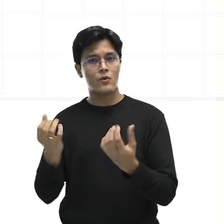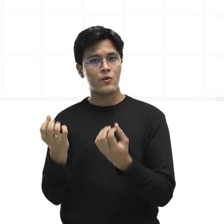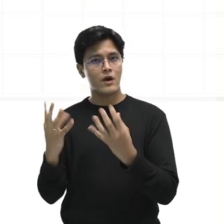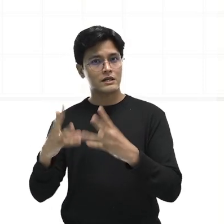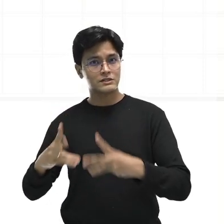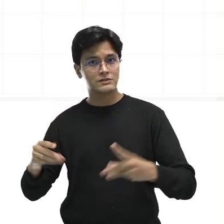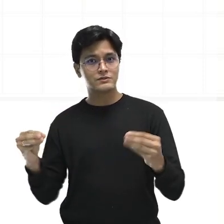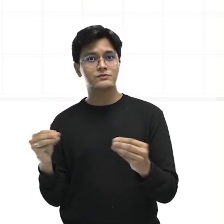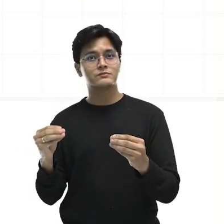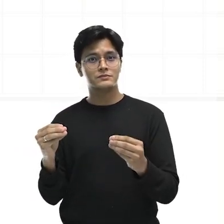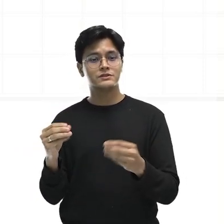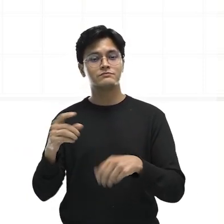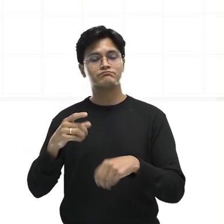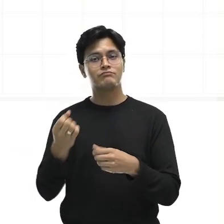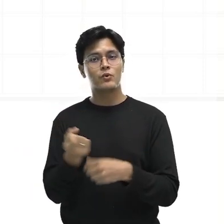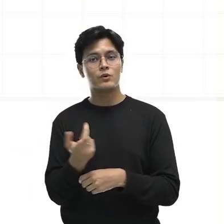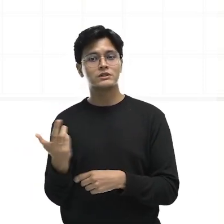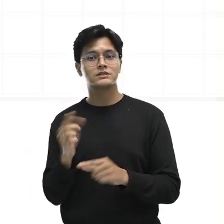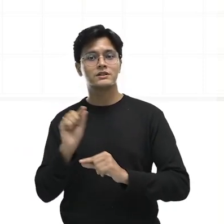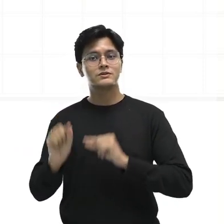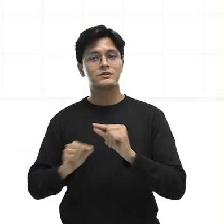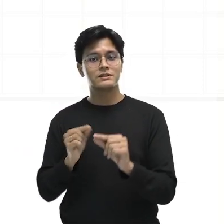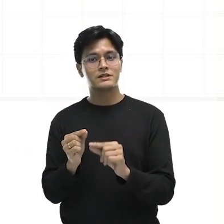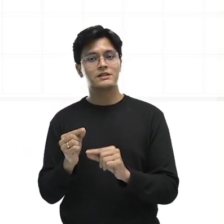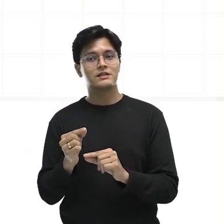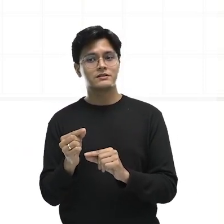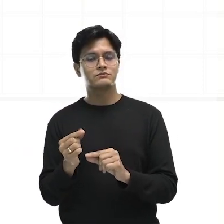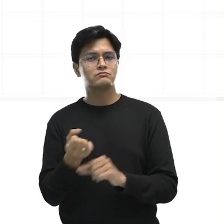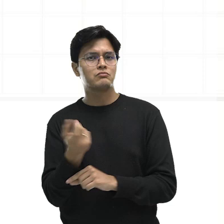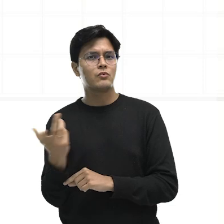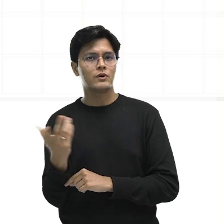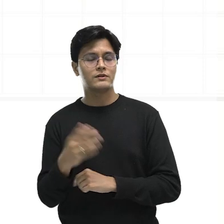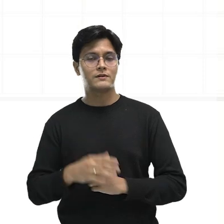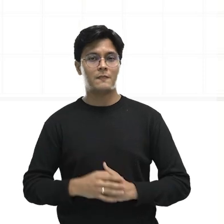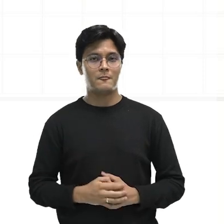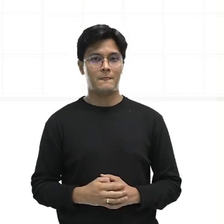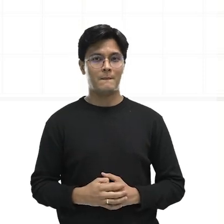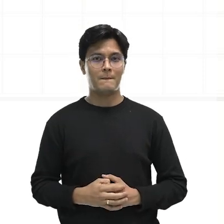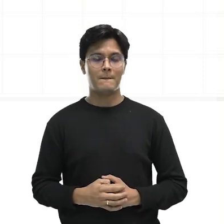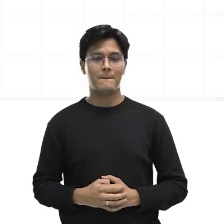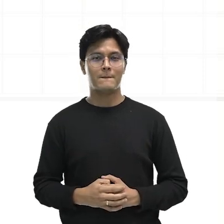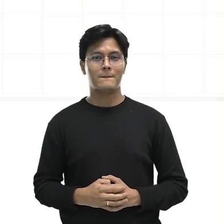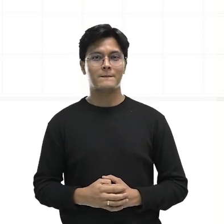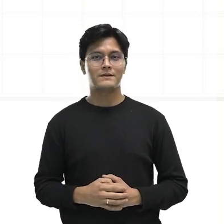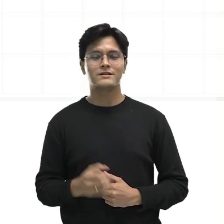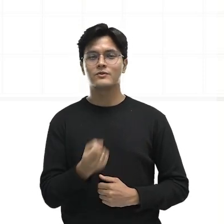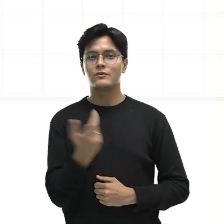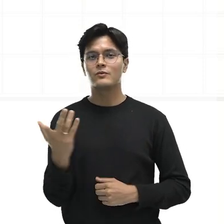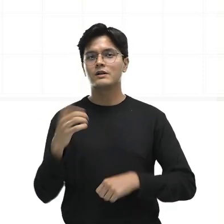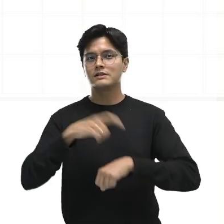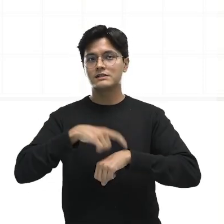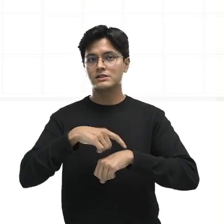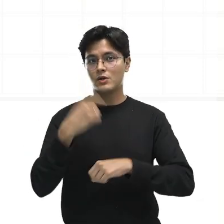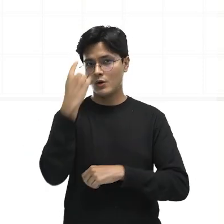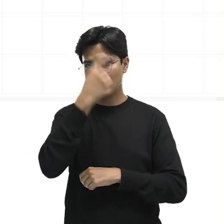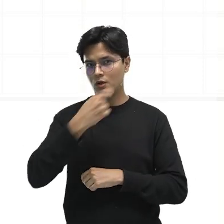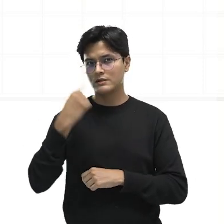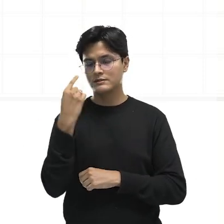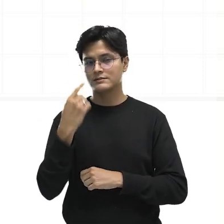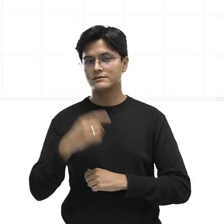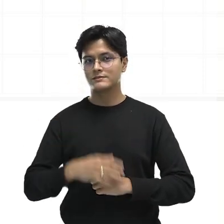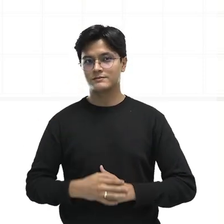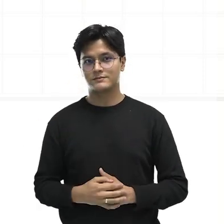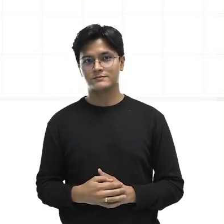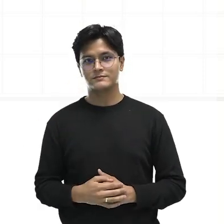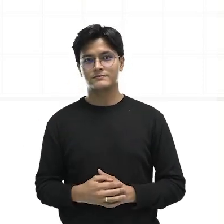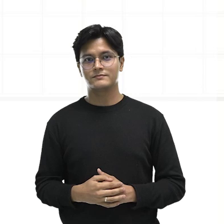bombeiros apagam o incêndio. Tá? Quantas horas? Quantas